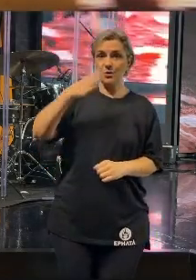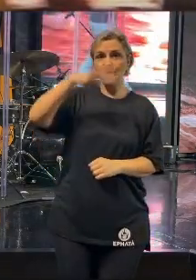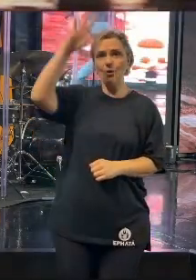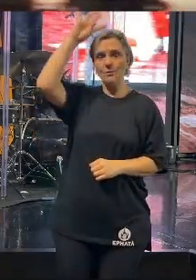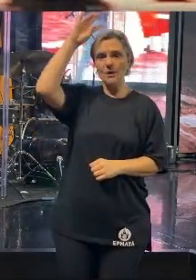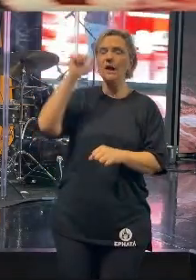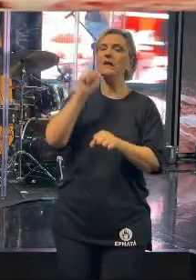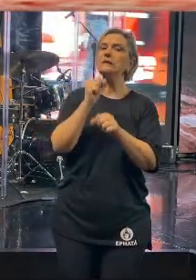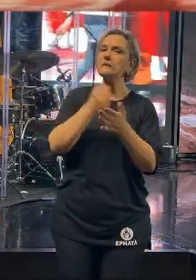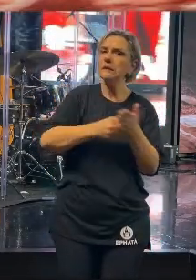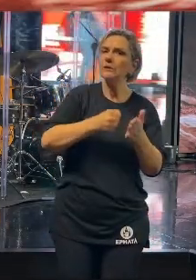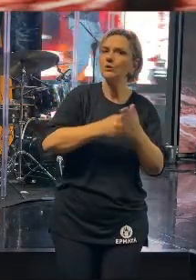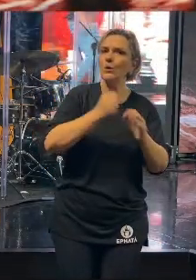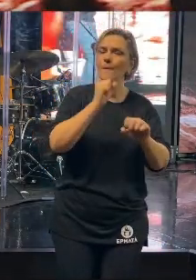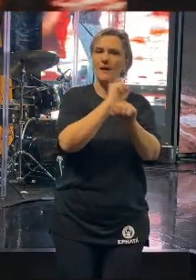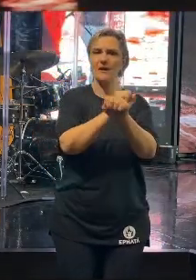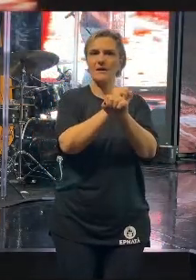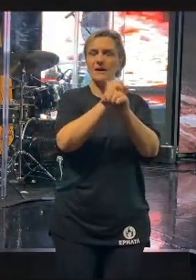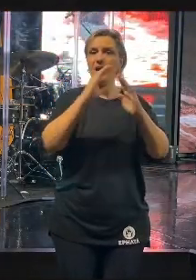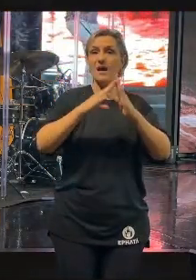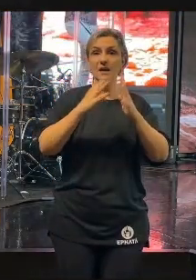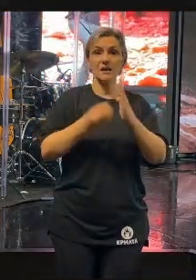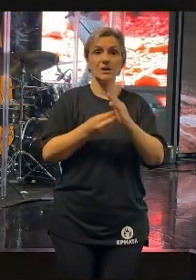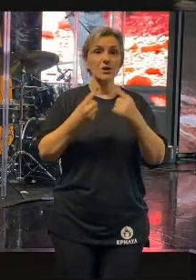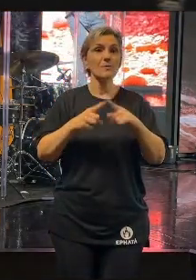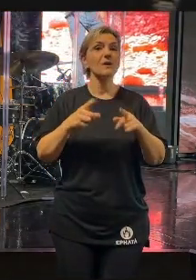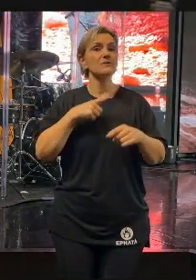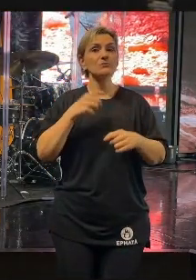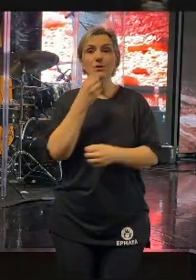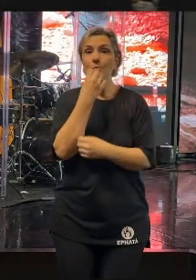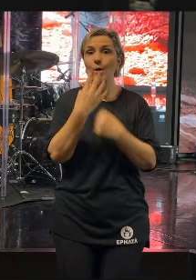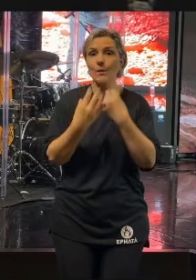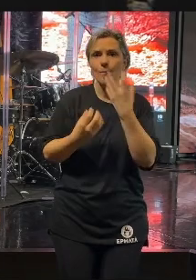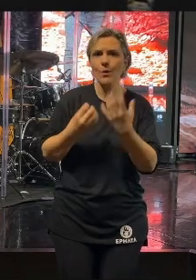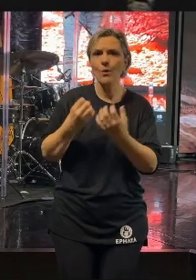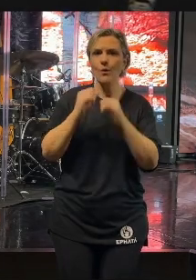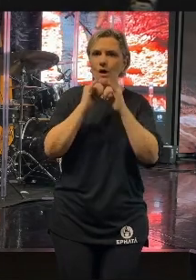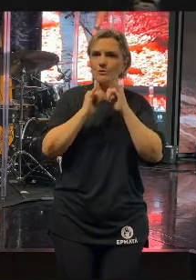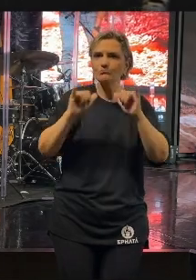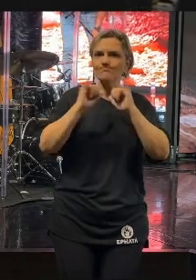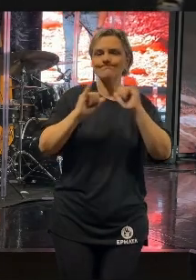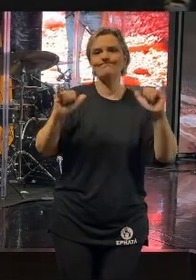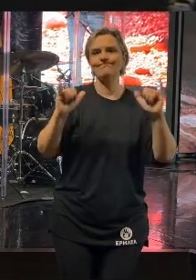mídia tentou parar a igreja. Mas eu tenho uma boa notícia para te dar.